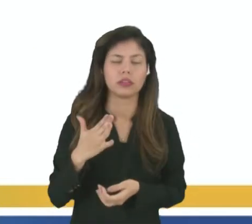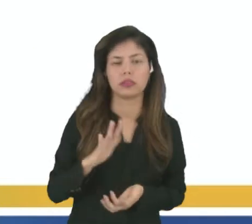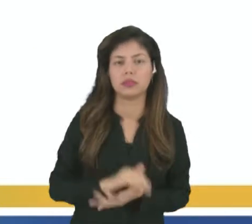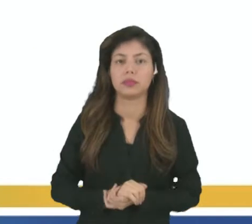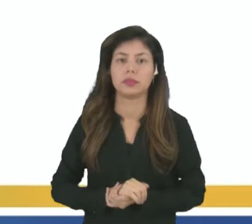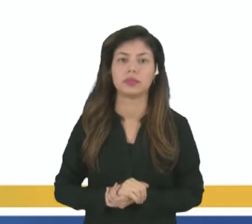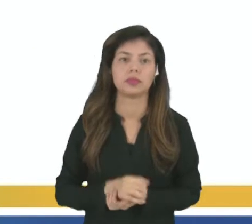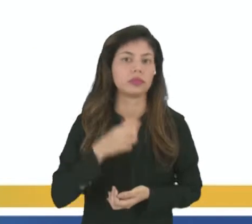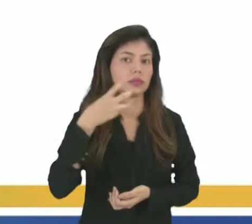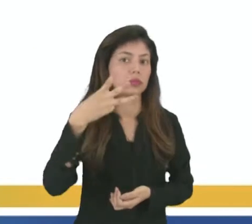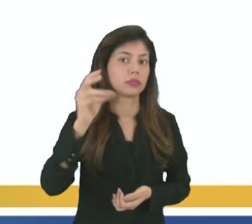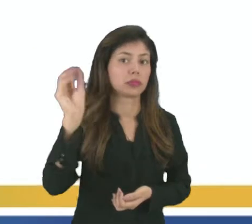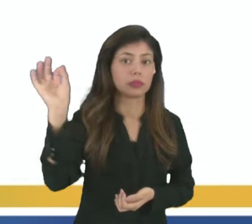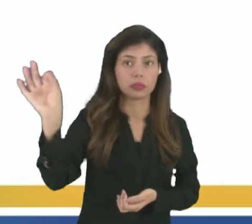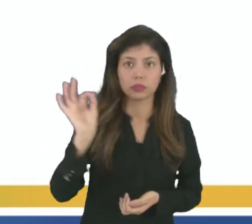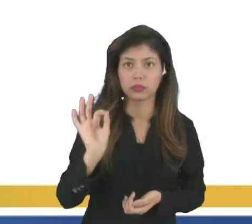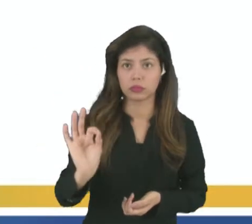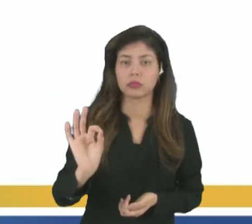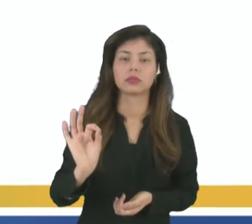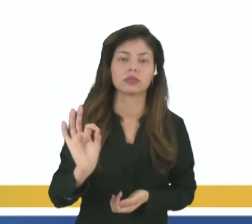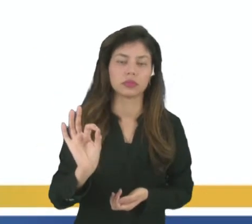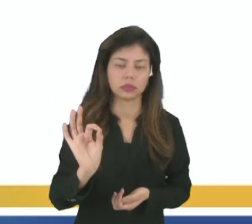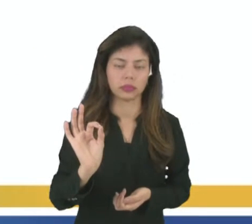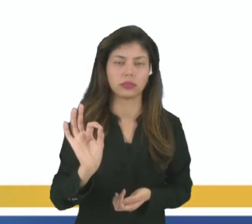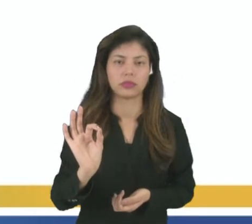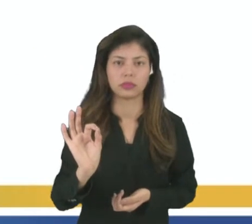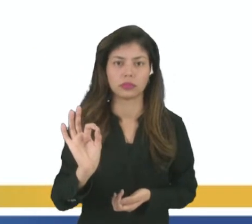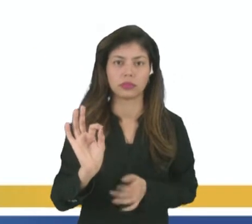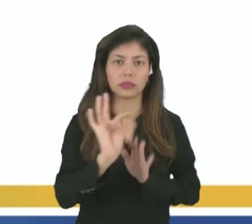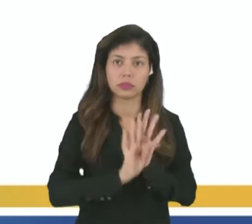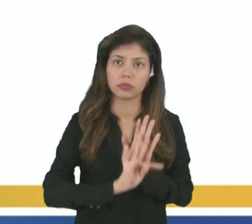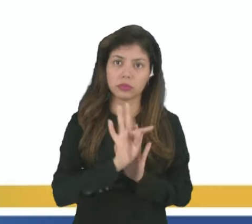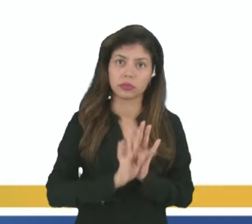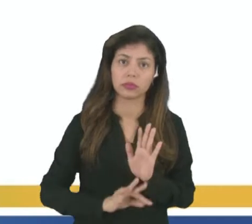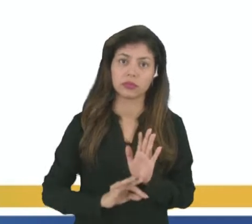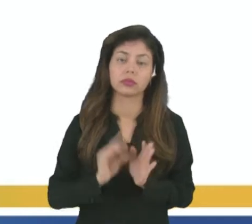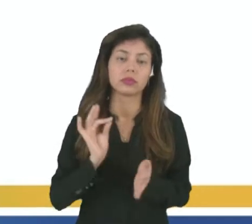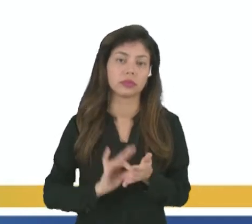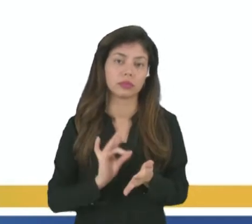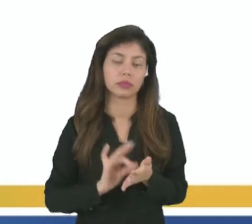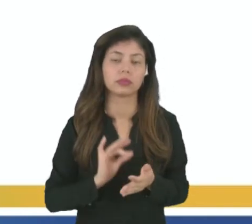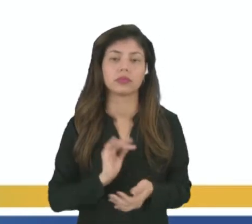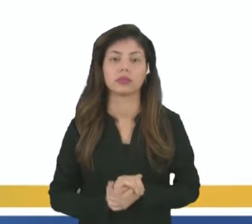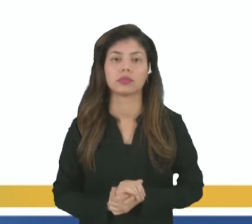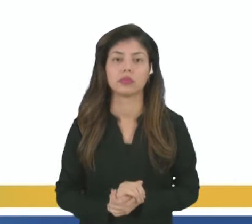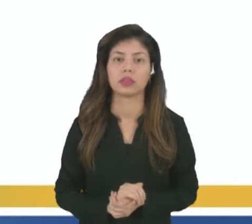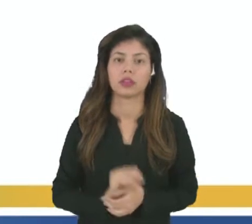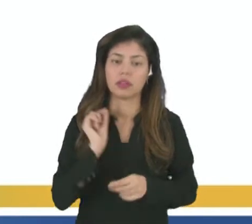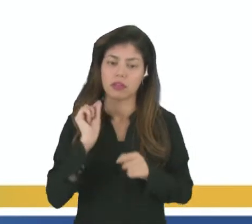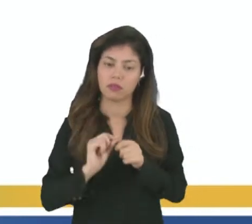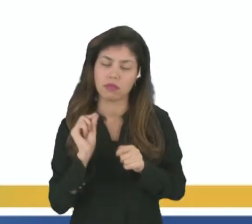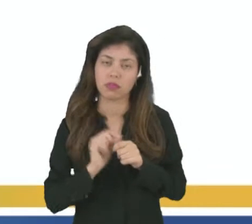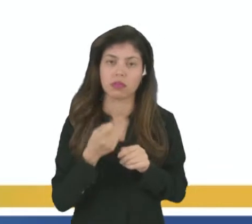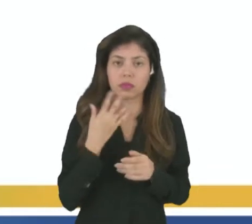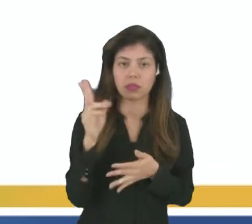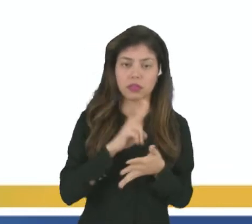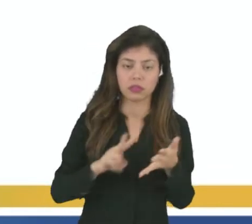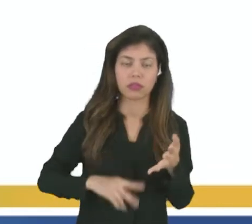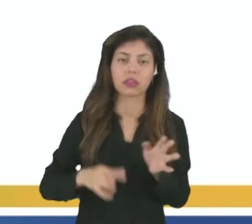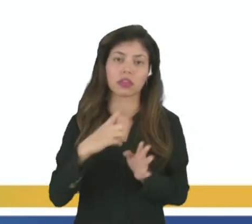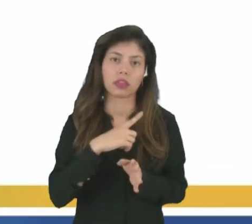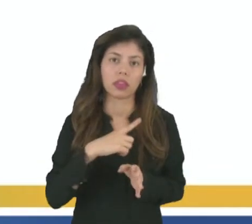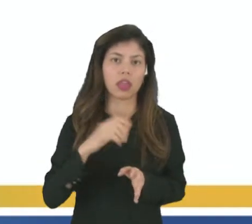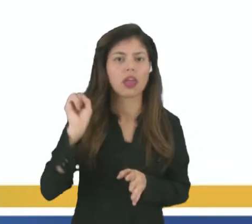quê? 30% do teor do texto original, o que vai fazer com que um bom leitor